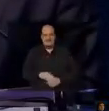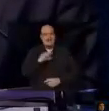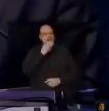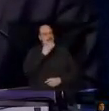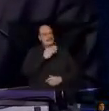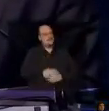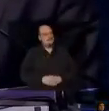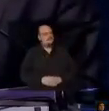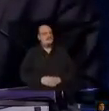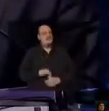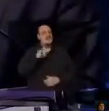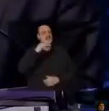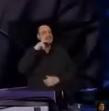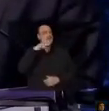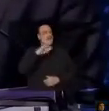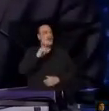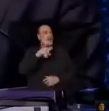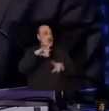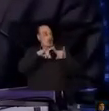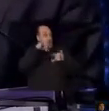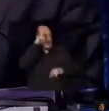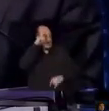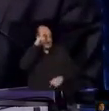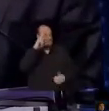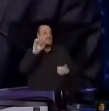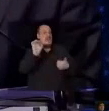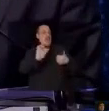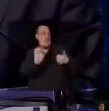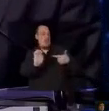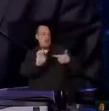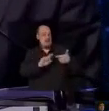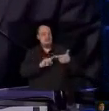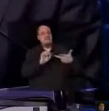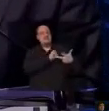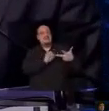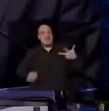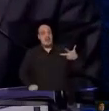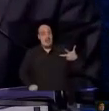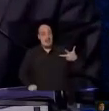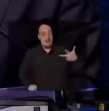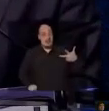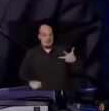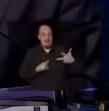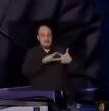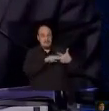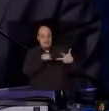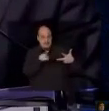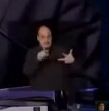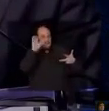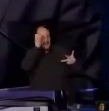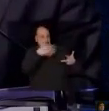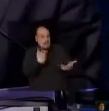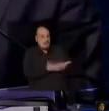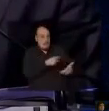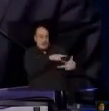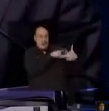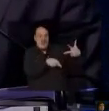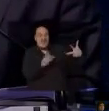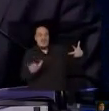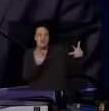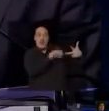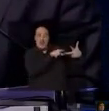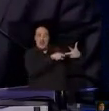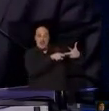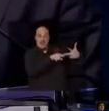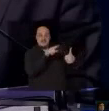desenvolver e crescer a Argentina eh ficou caro para os brasileiros por quê Porque o nosso poder aquisitivo estava baixo e o